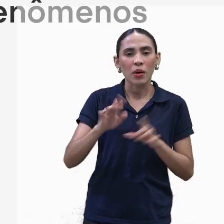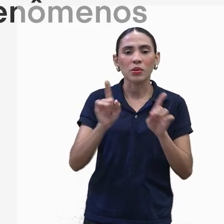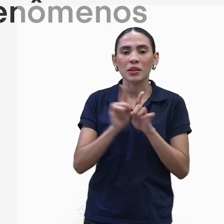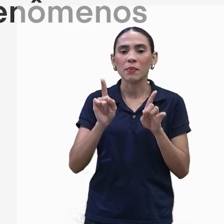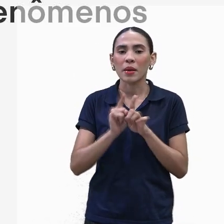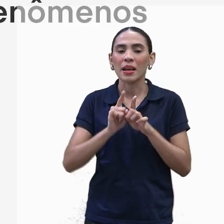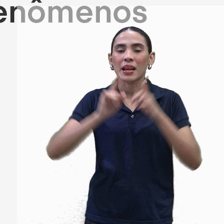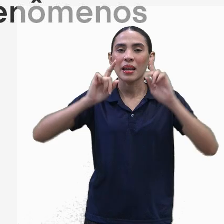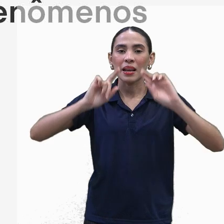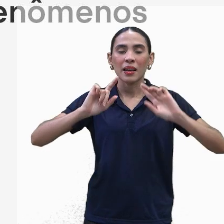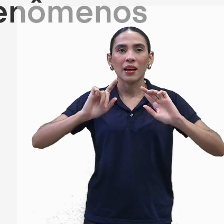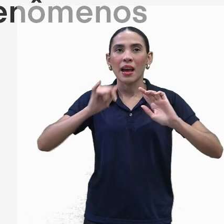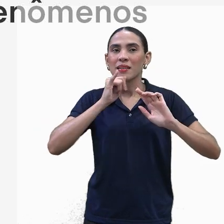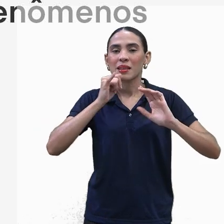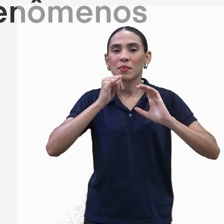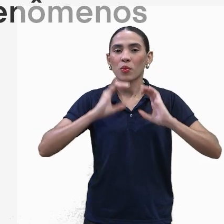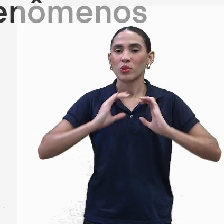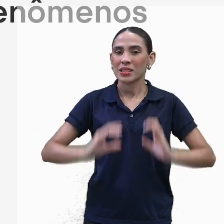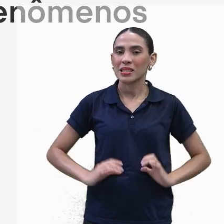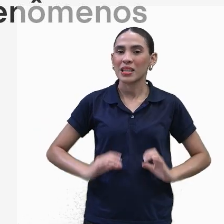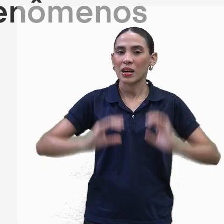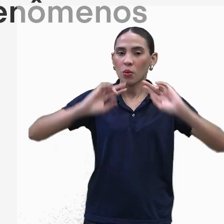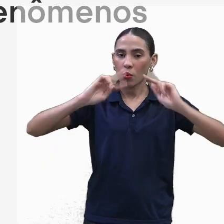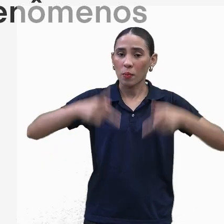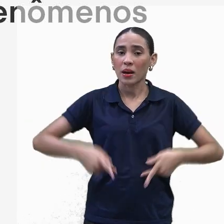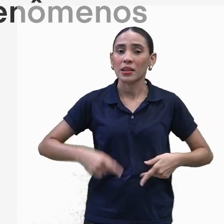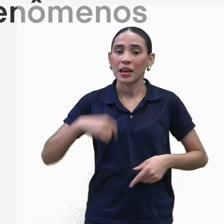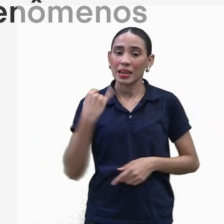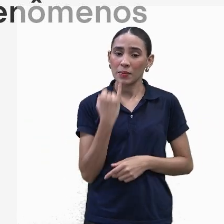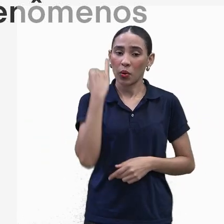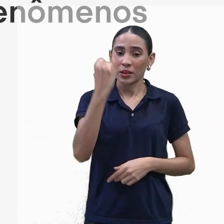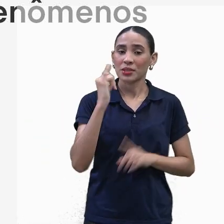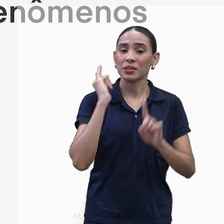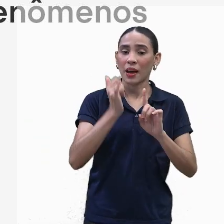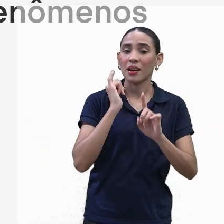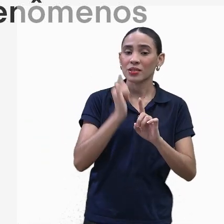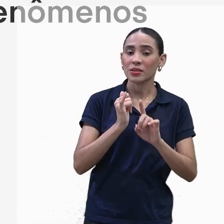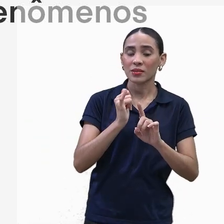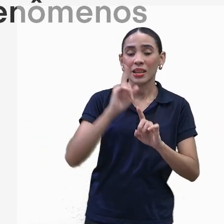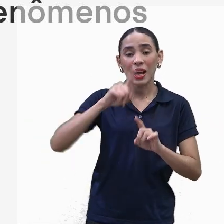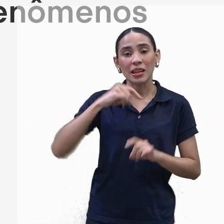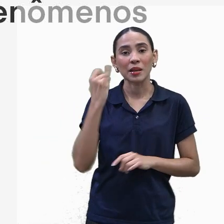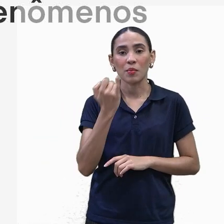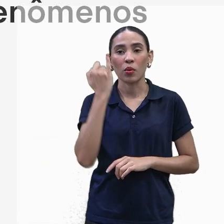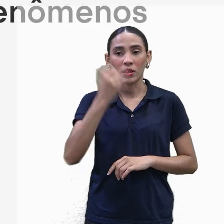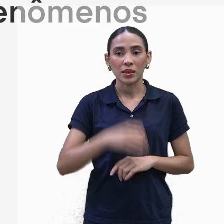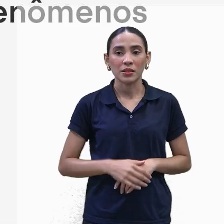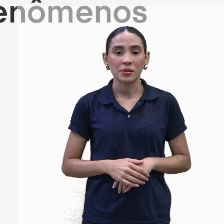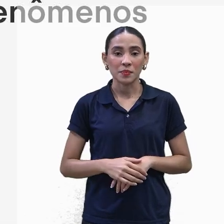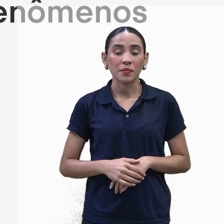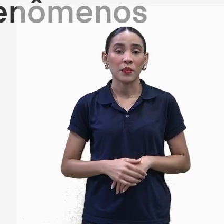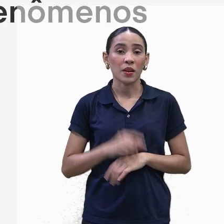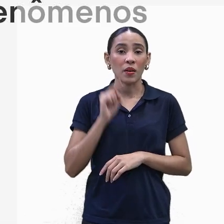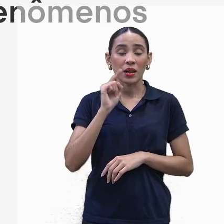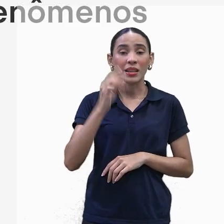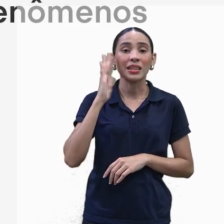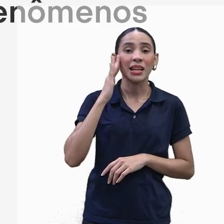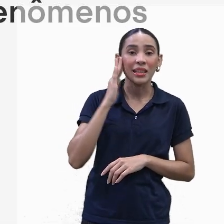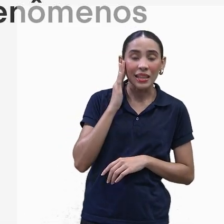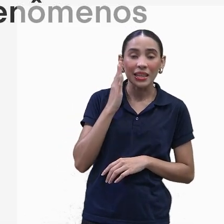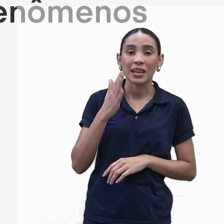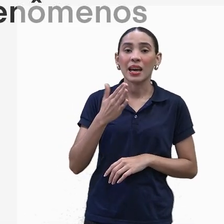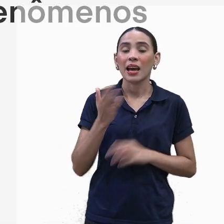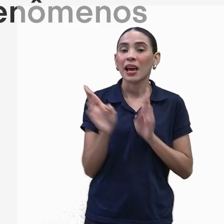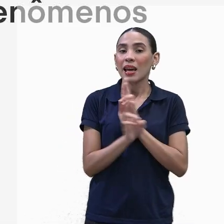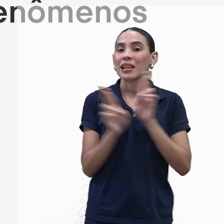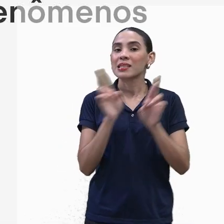condição humana. Era importante essas narrativas, elas eram importantes para entender a minha